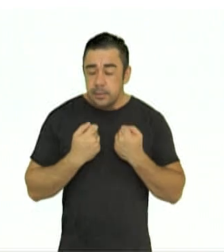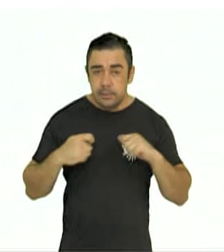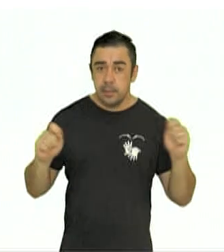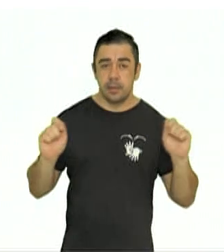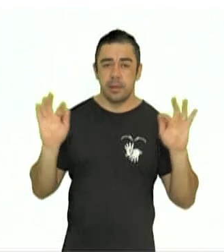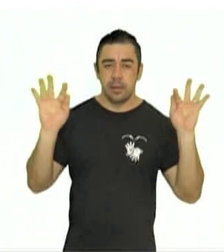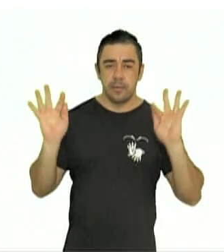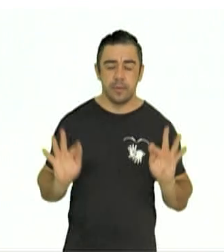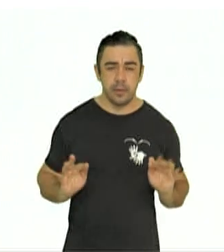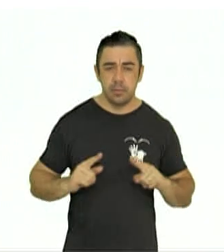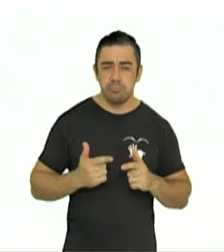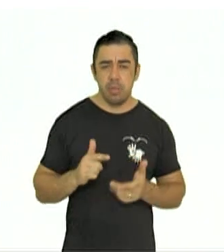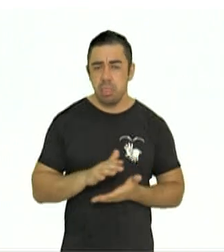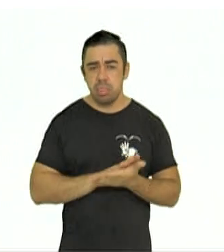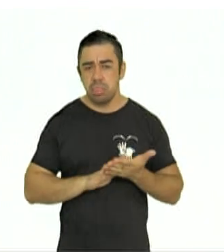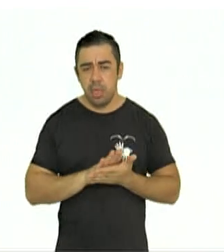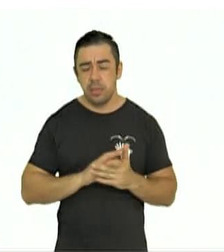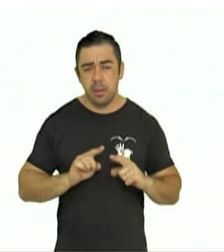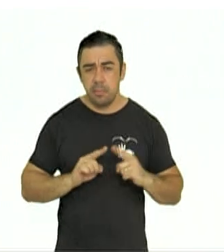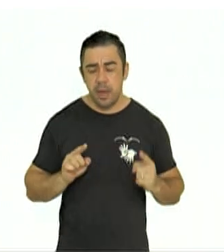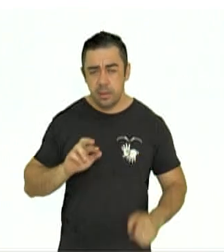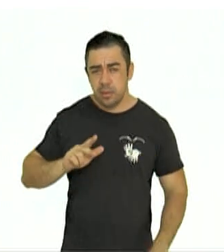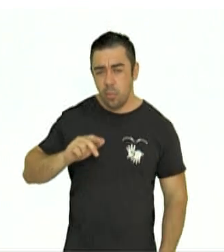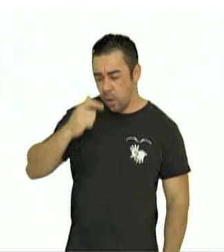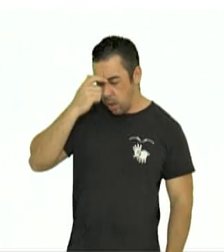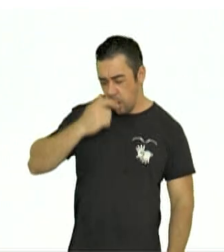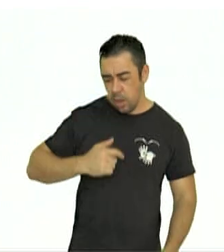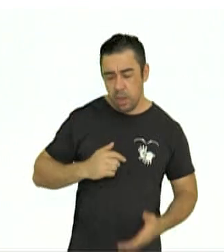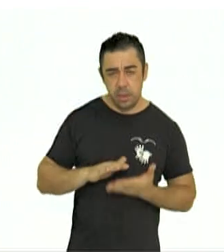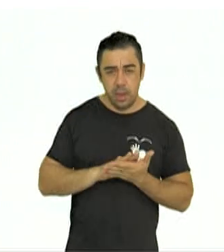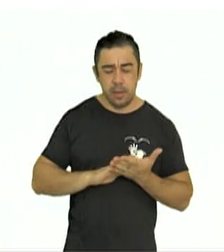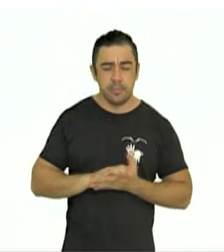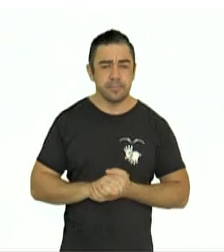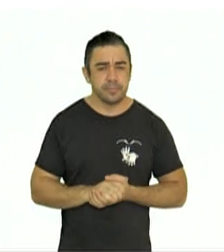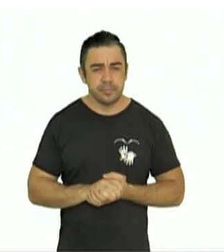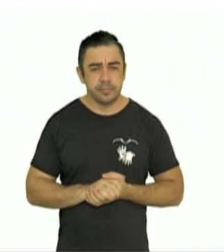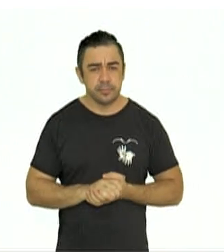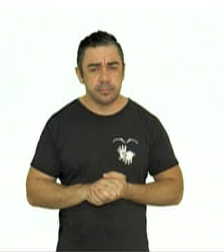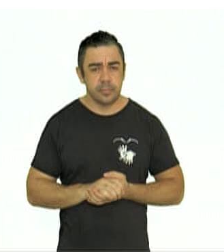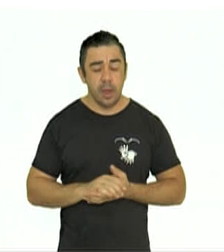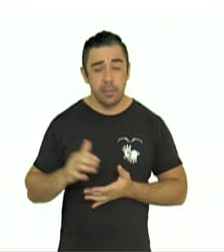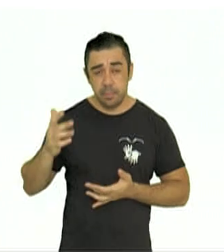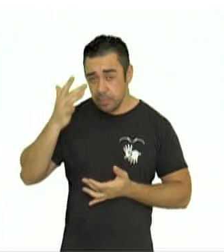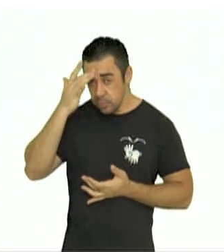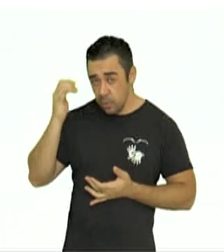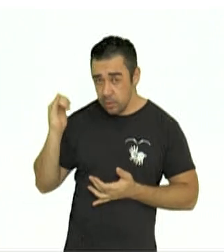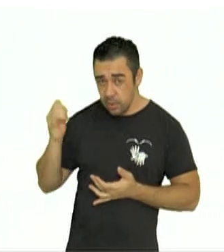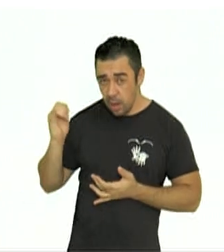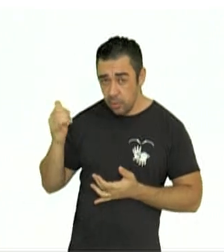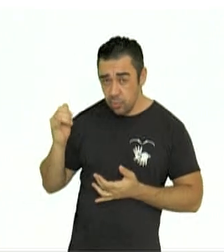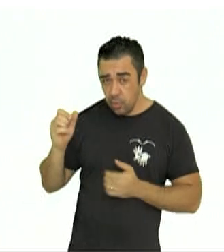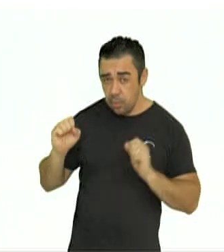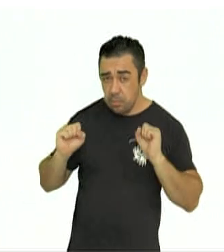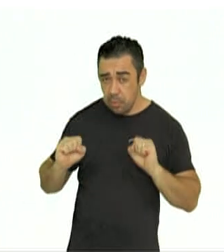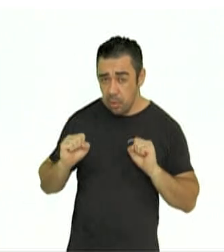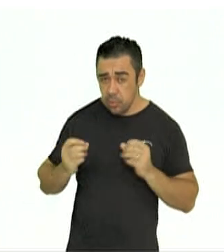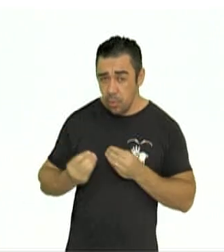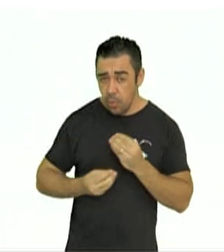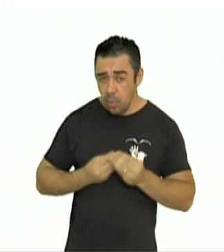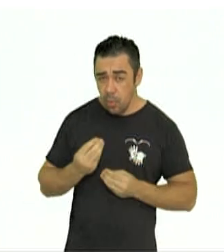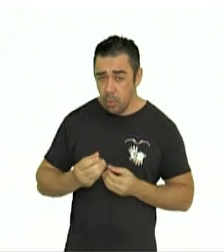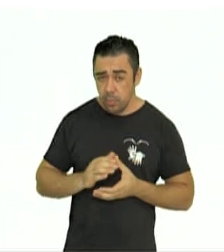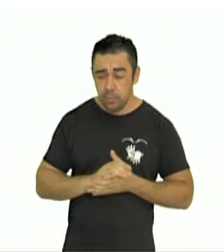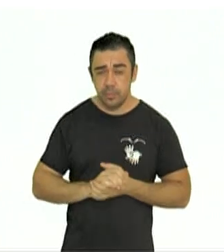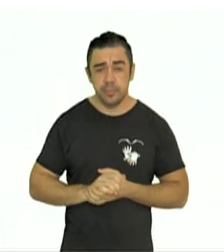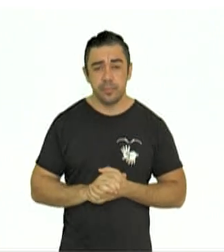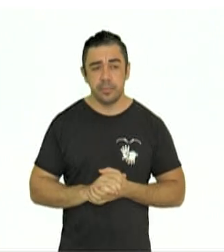não tem nada e não é ainda exatamente nada. O narrador, ele pode ser classificado como nesse